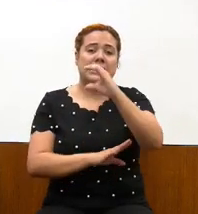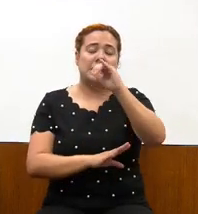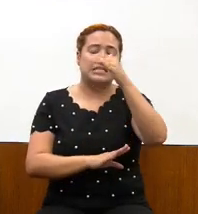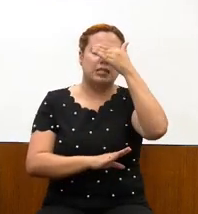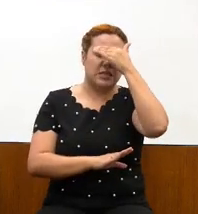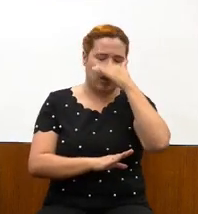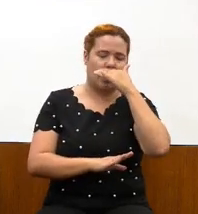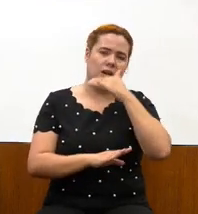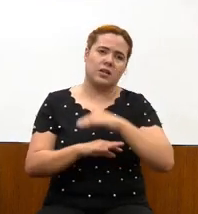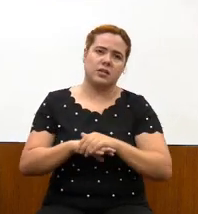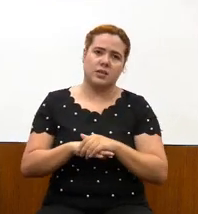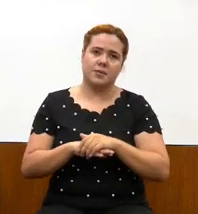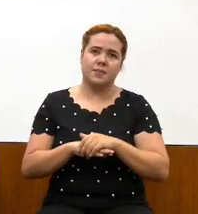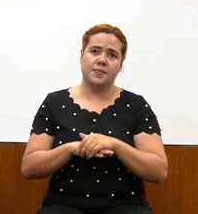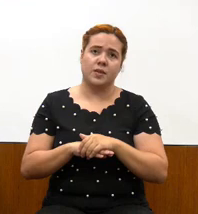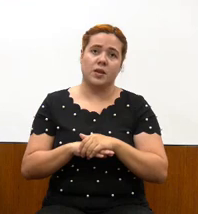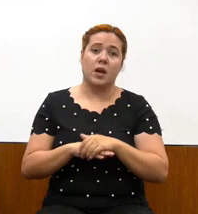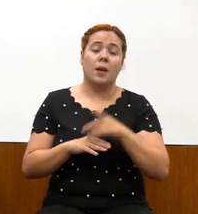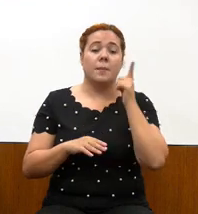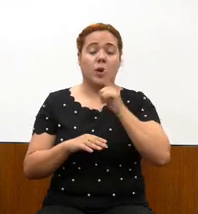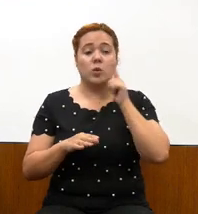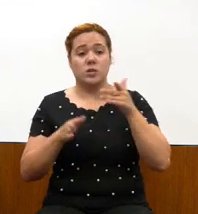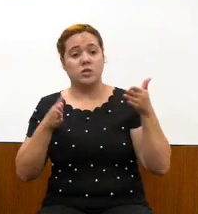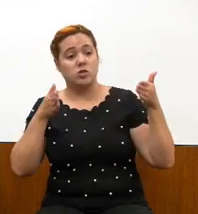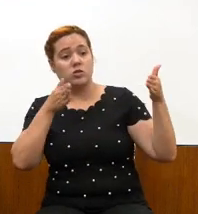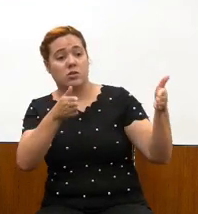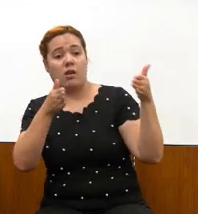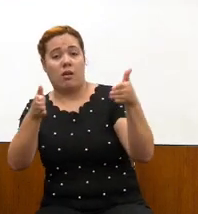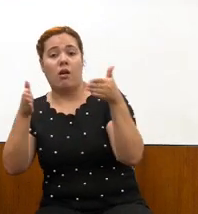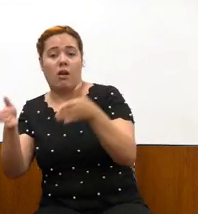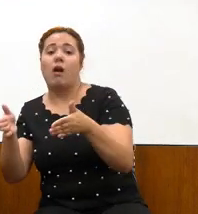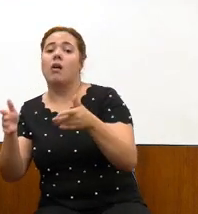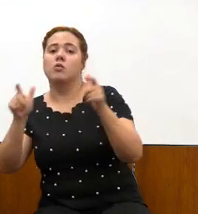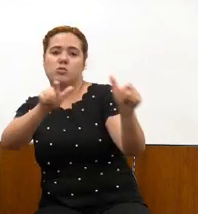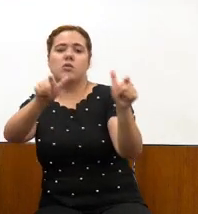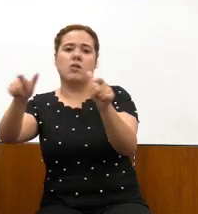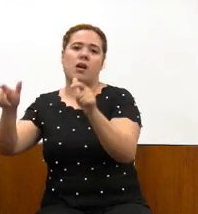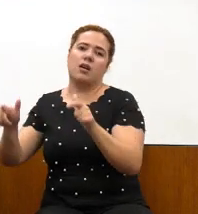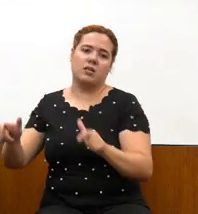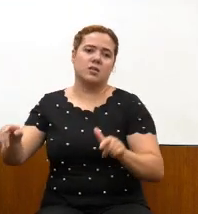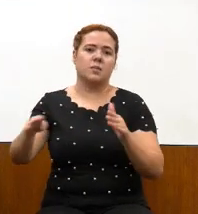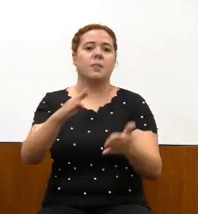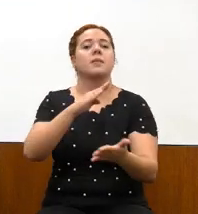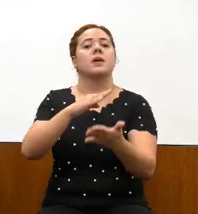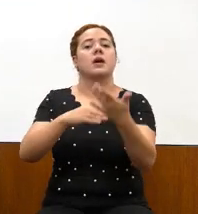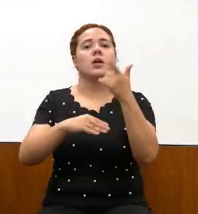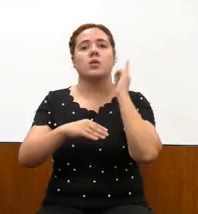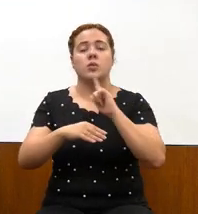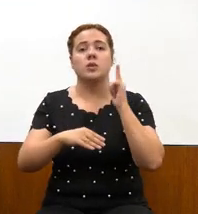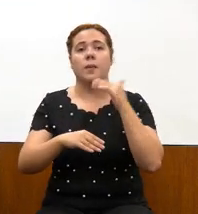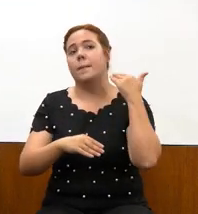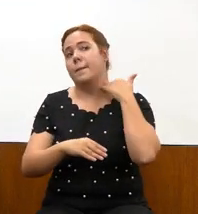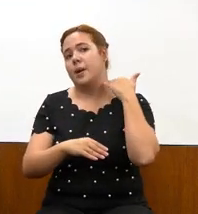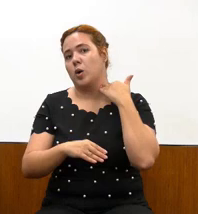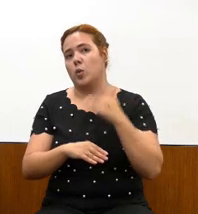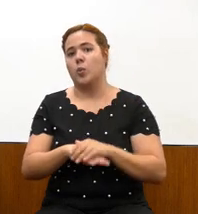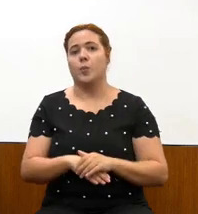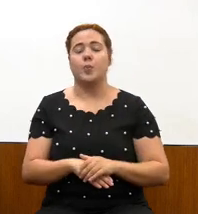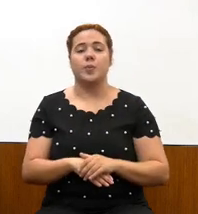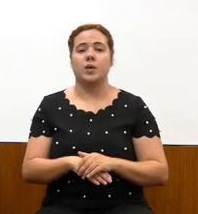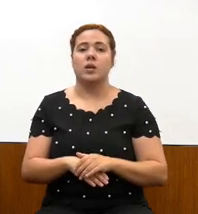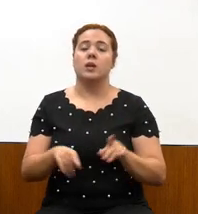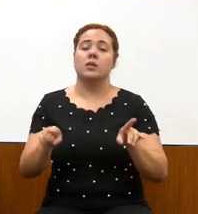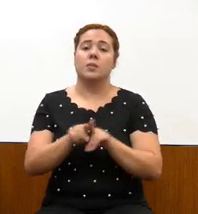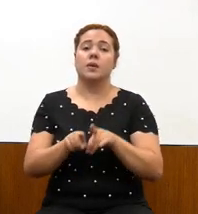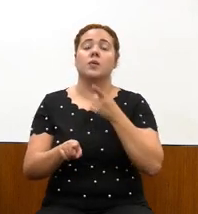os deficientes visuais aos balcões e outros setores do atendimento. Quero expressar minha sincera gratidão